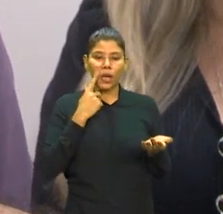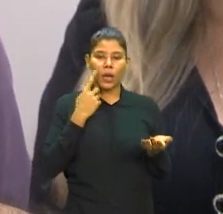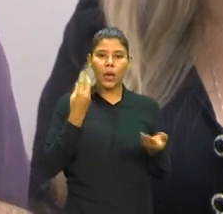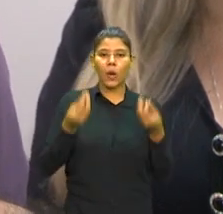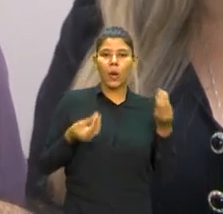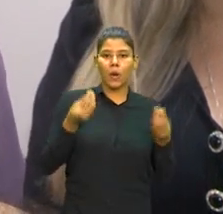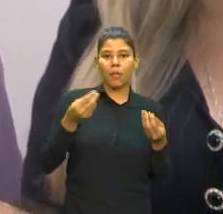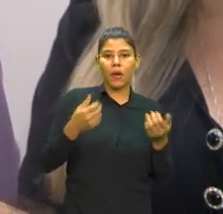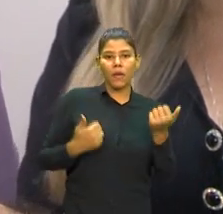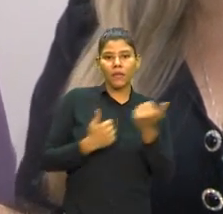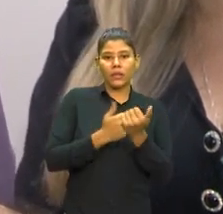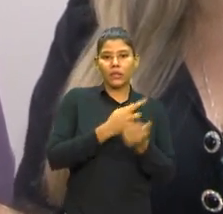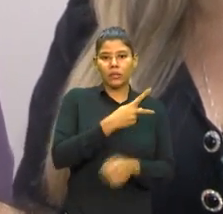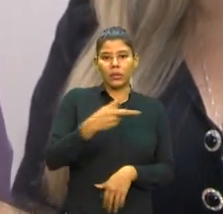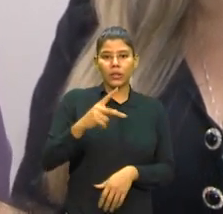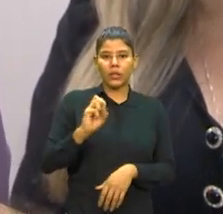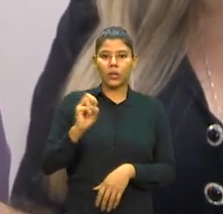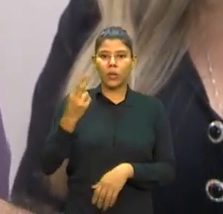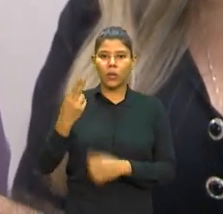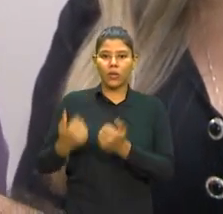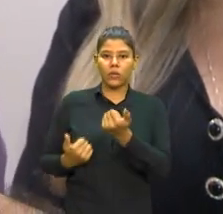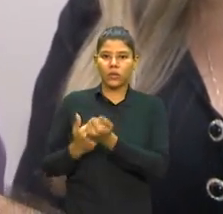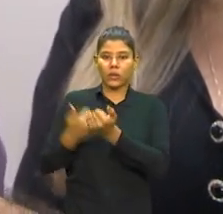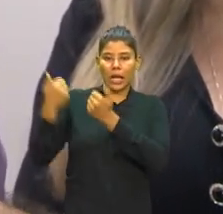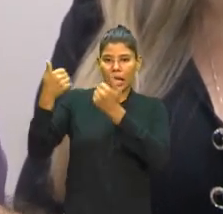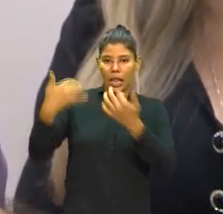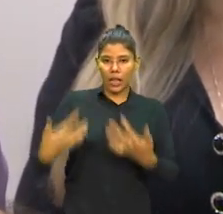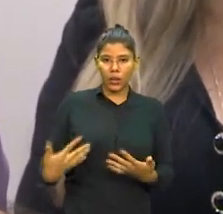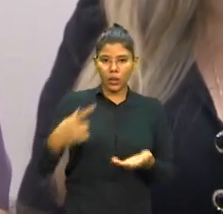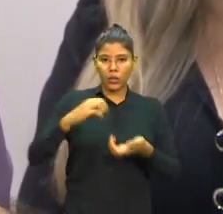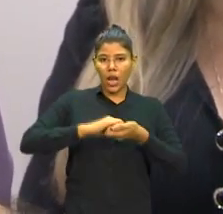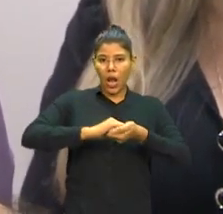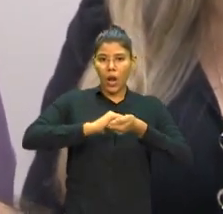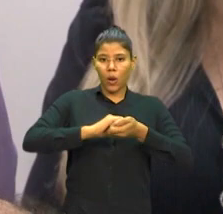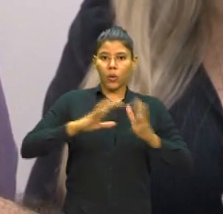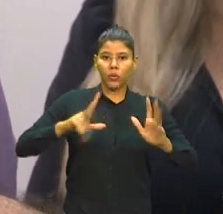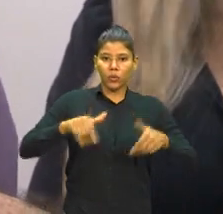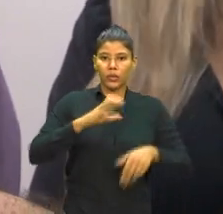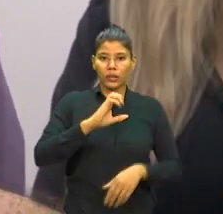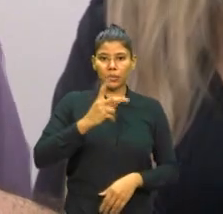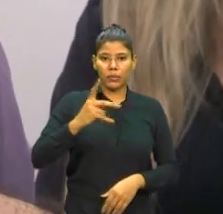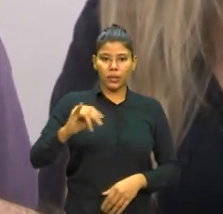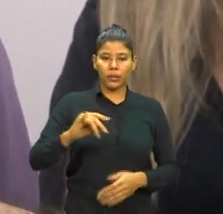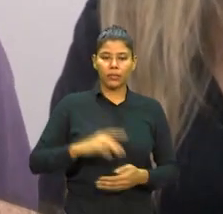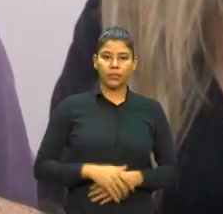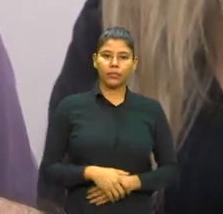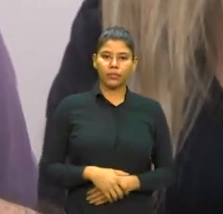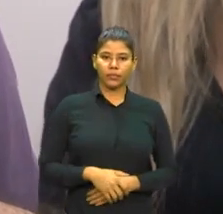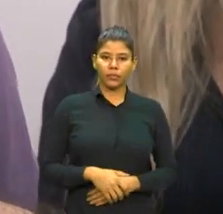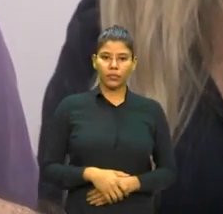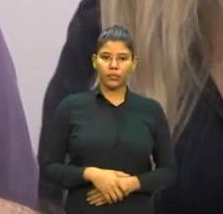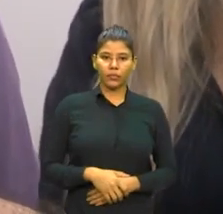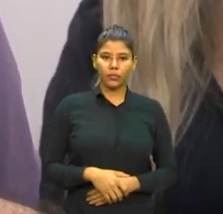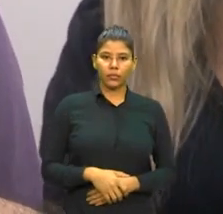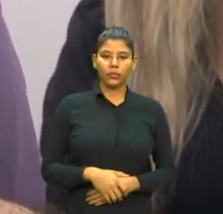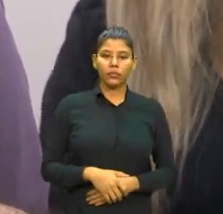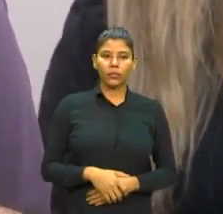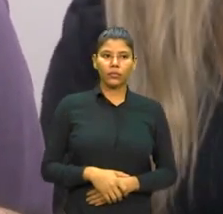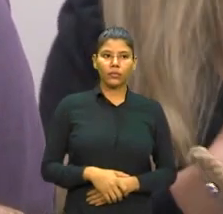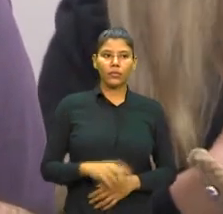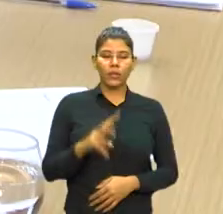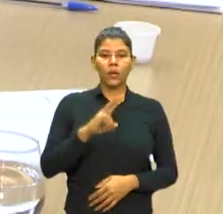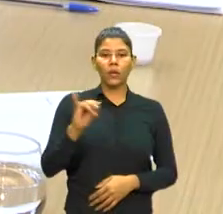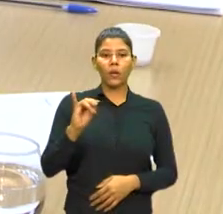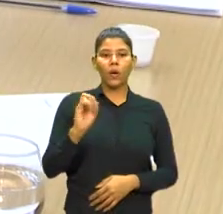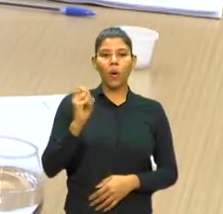presidência vice relator que seja de preferência em acordo com todos os integrantes da CPI senão vamos escolher na comissão aqueles nomes que nós achamos que são mais